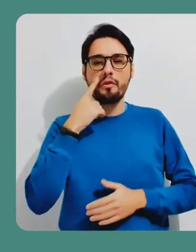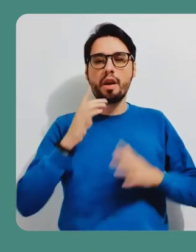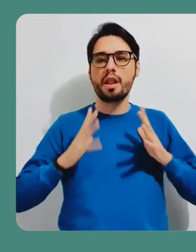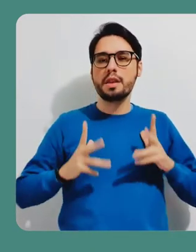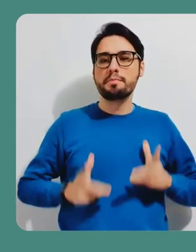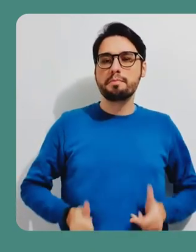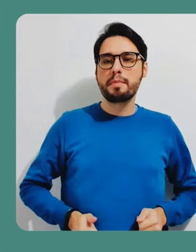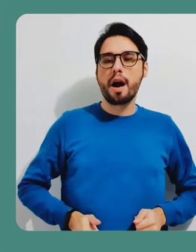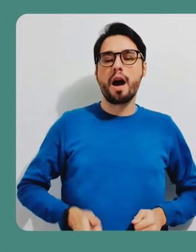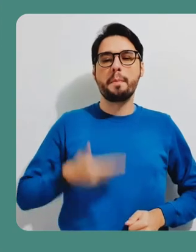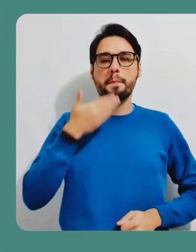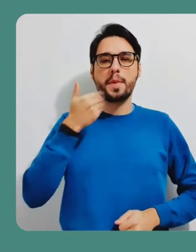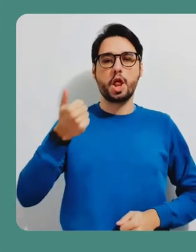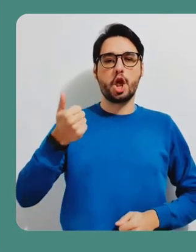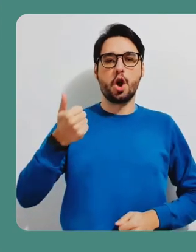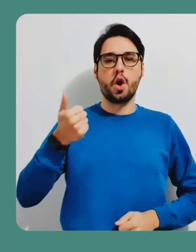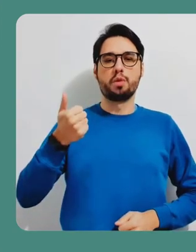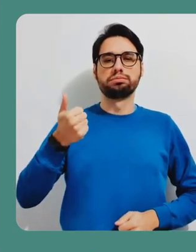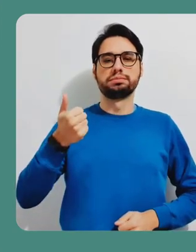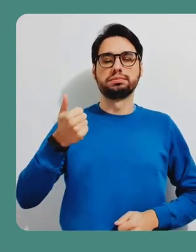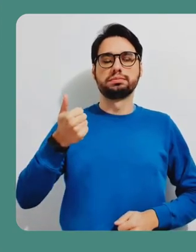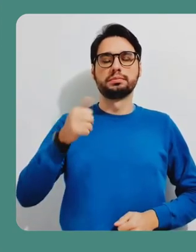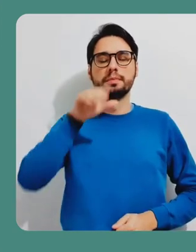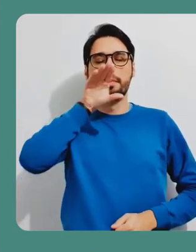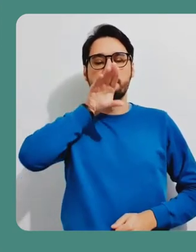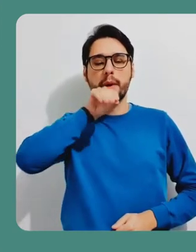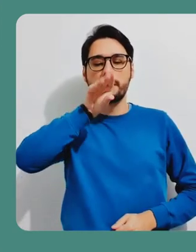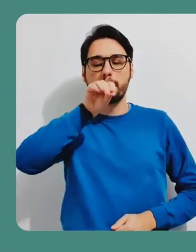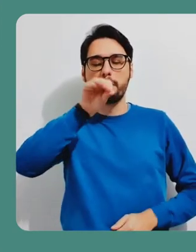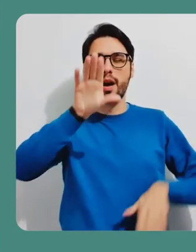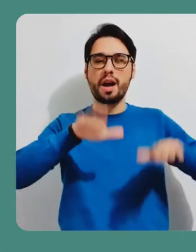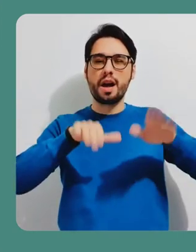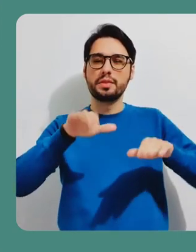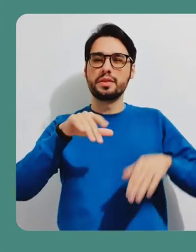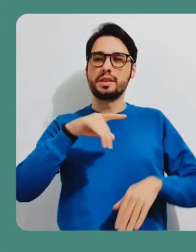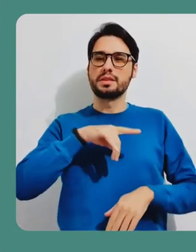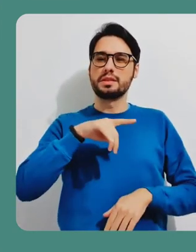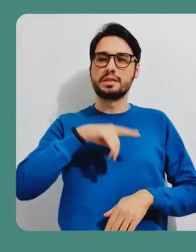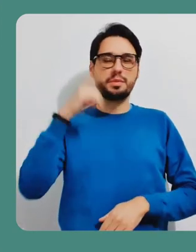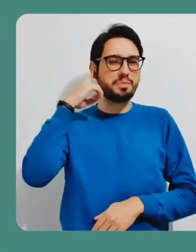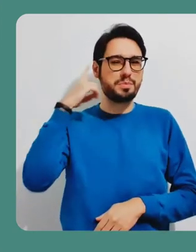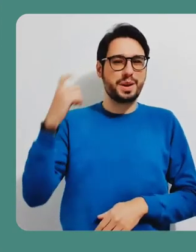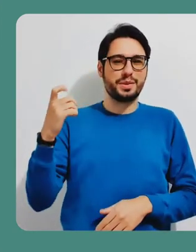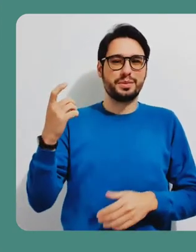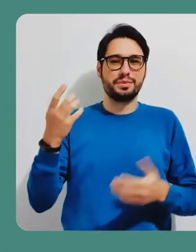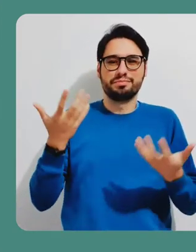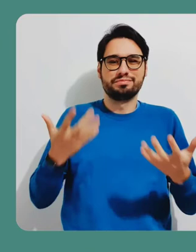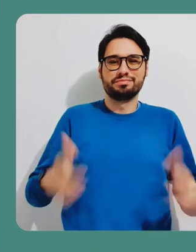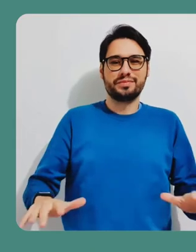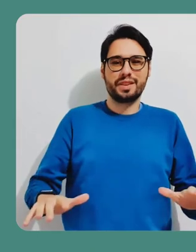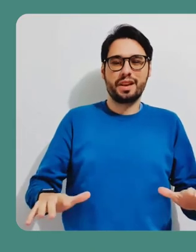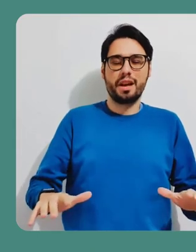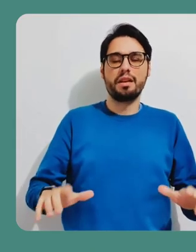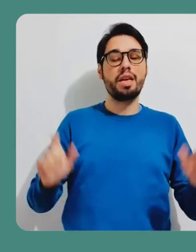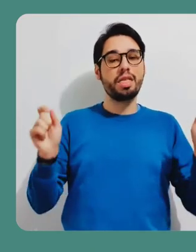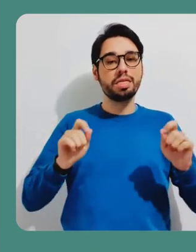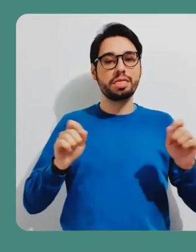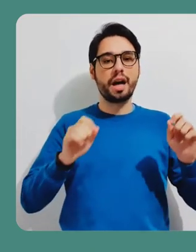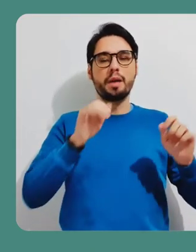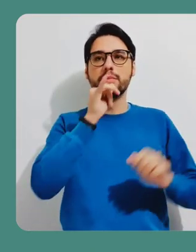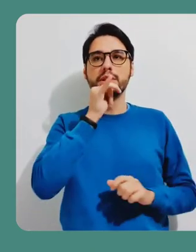audacity a nossa próxima ação agora é fazer uma limpeza desse áudio aí a gente tem aqui um som